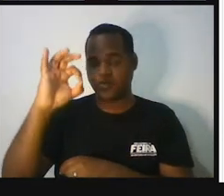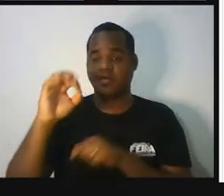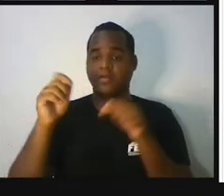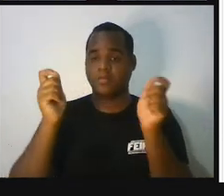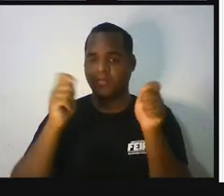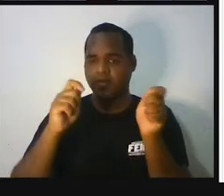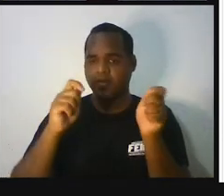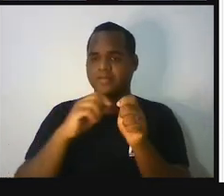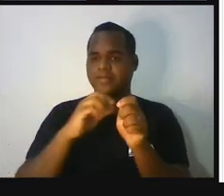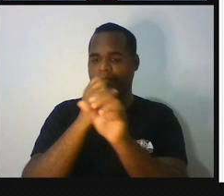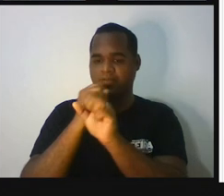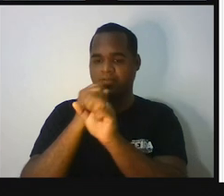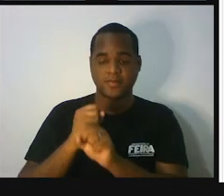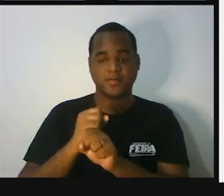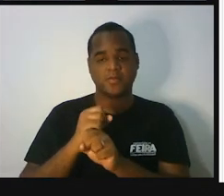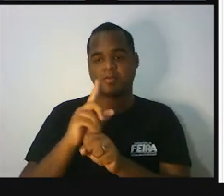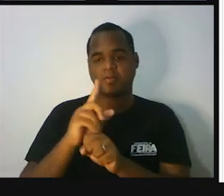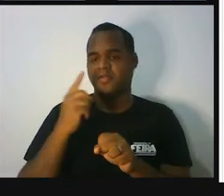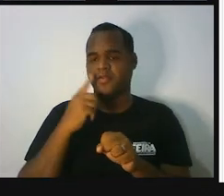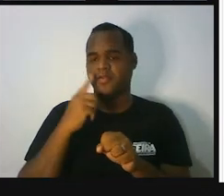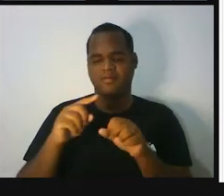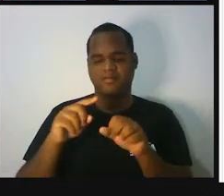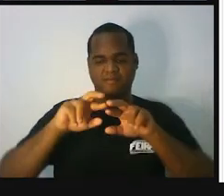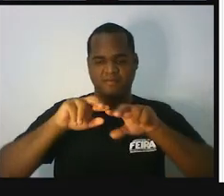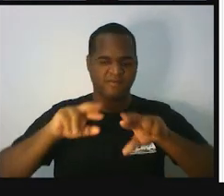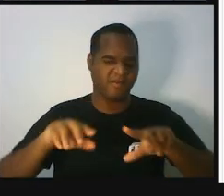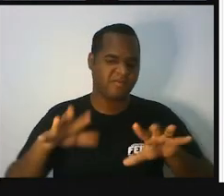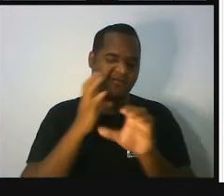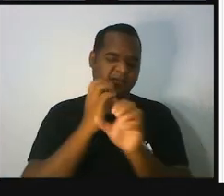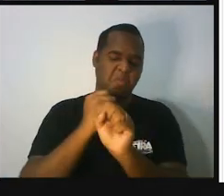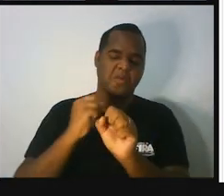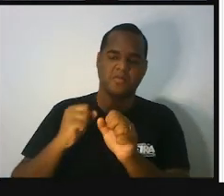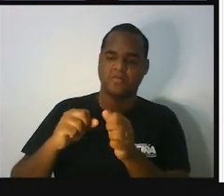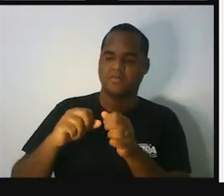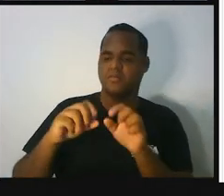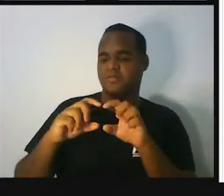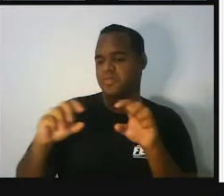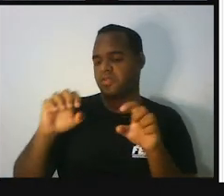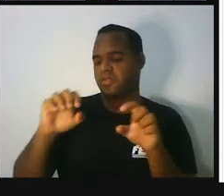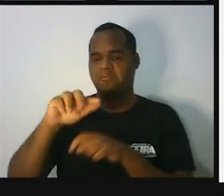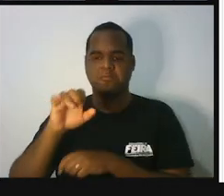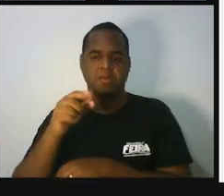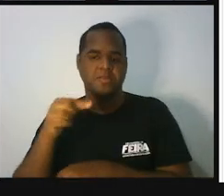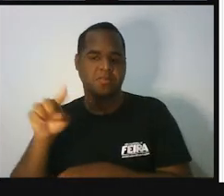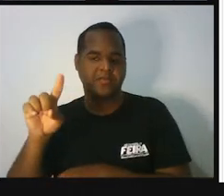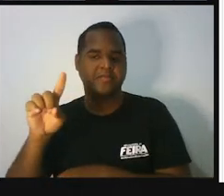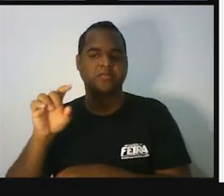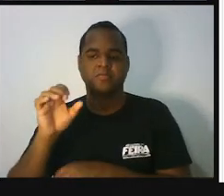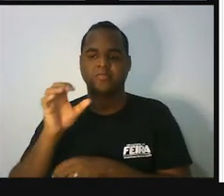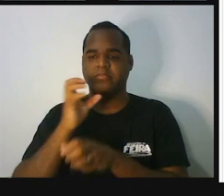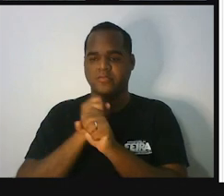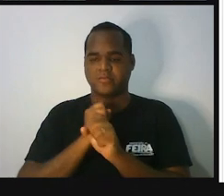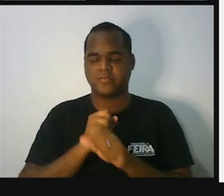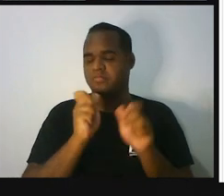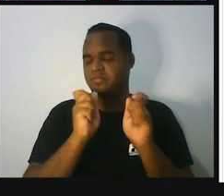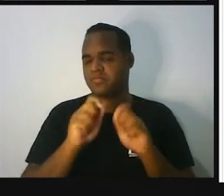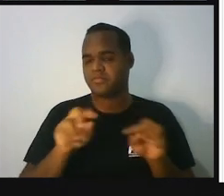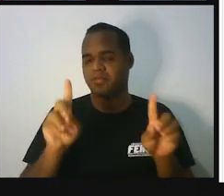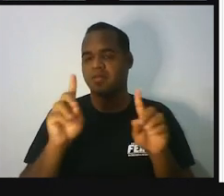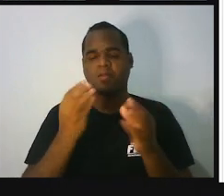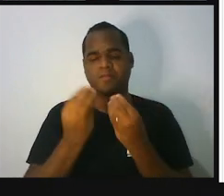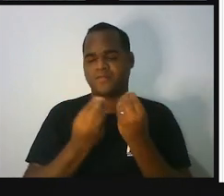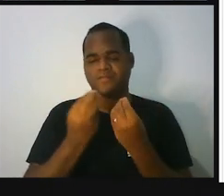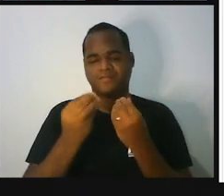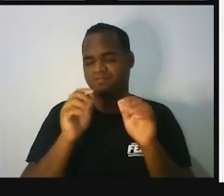ângulo, e sem usar fórmulas, né? Aquelas fórmulas matemáticas, sem a necessidade daquilo